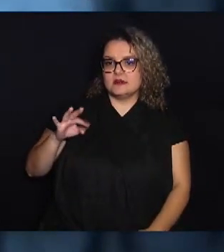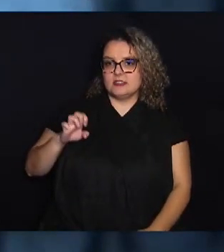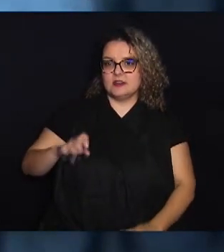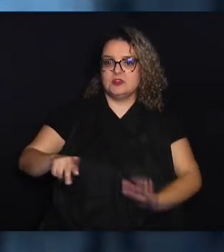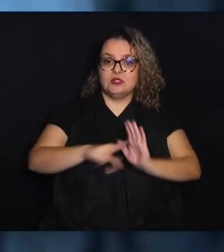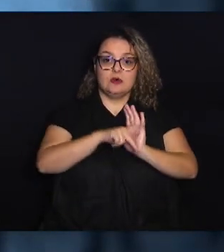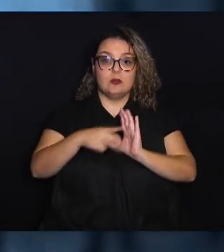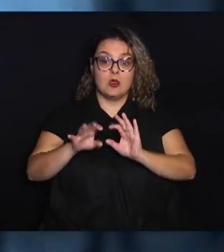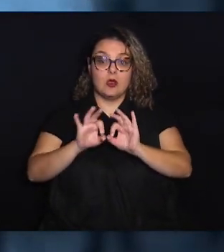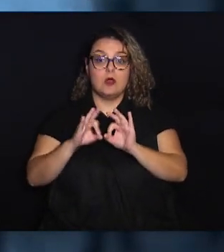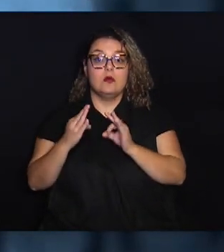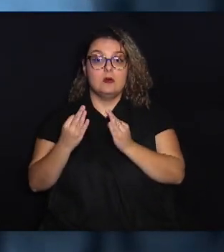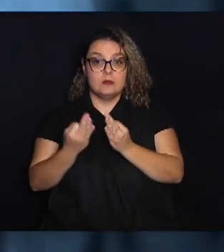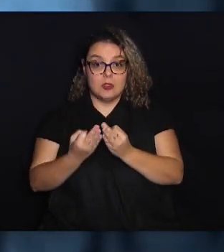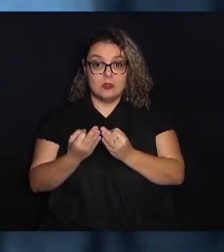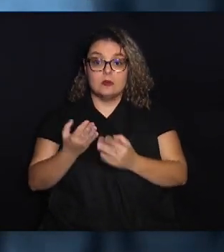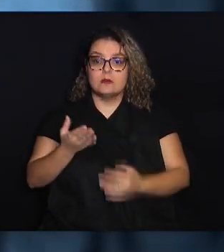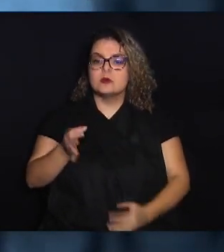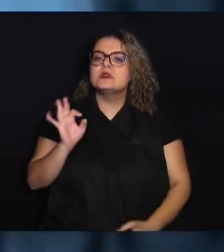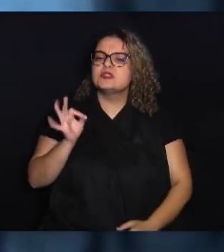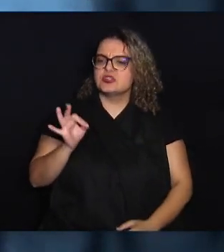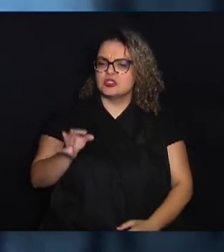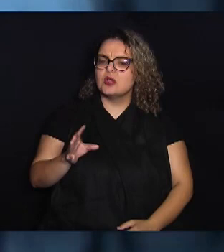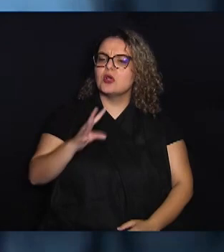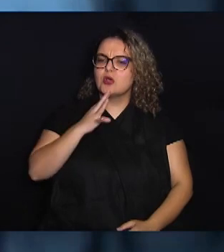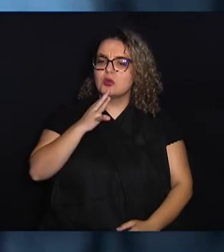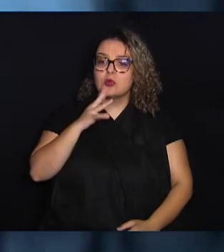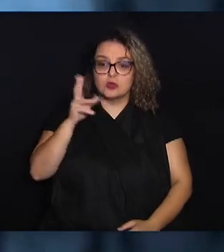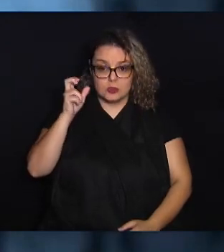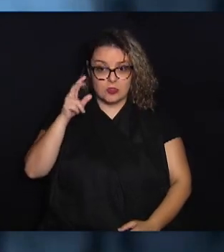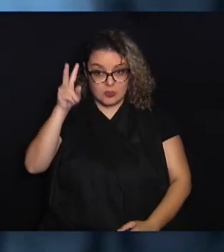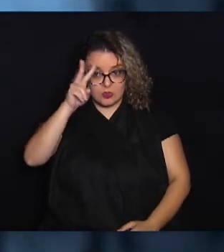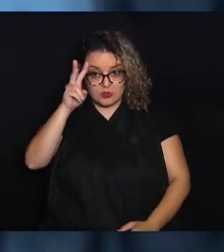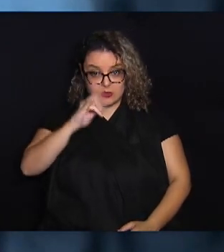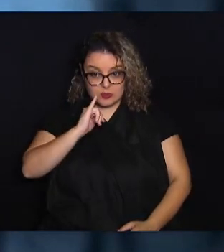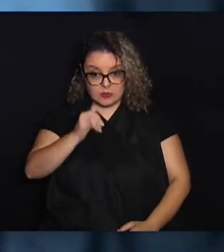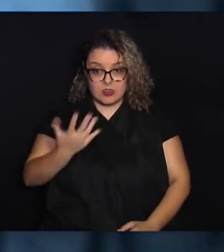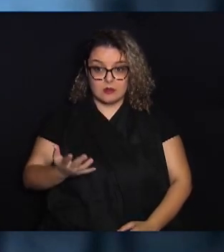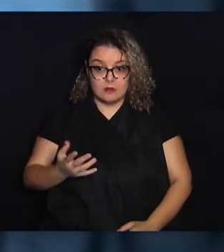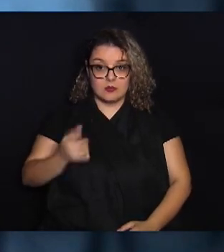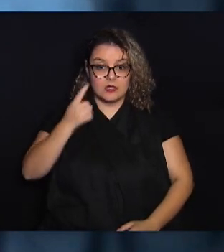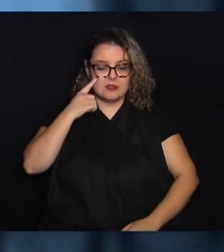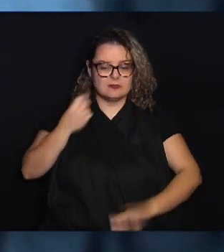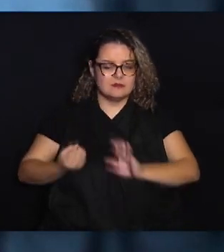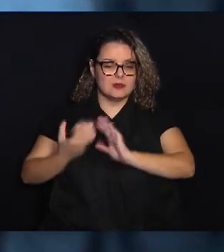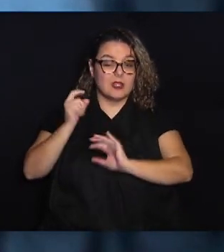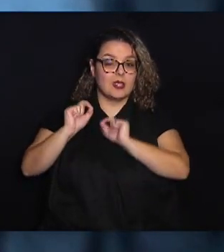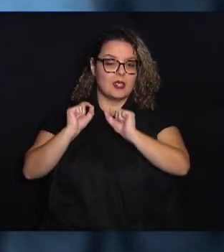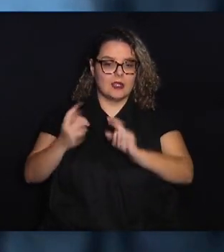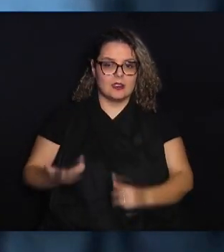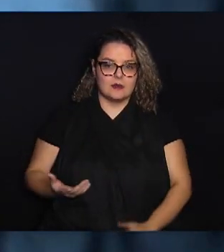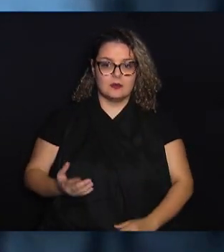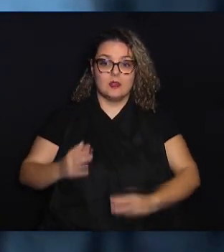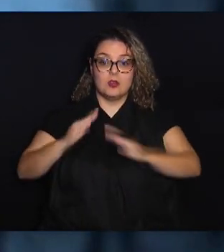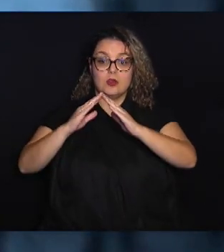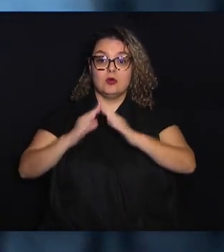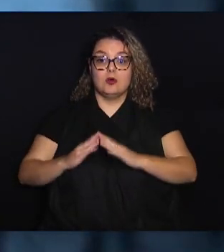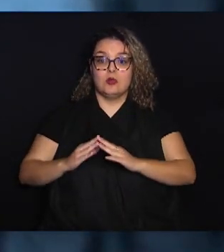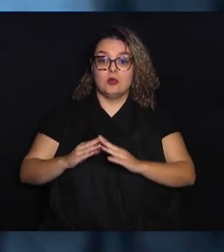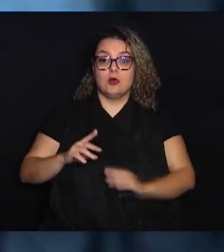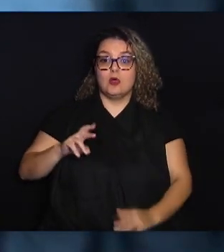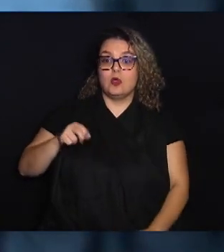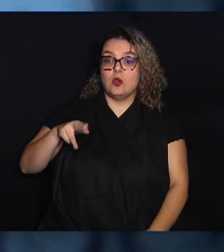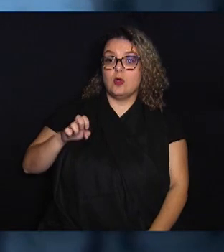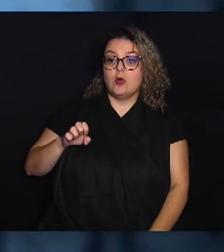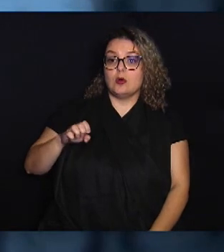a uma família que você com certeza já conhece, já ouviu falar. Eu vou te contar a história, tenta adivinhar quem era. Quem morava aqui era um homem chamado Roque De